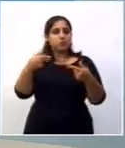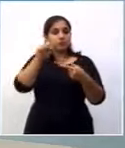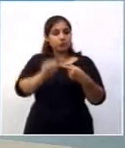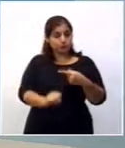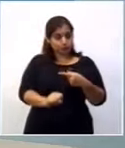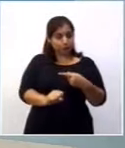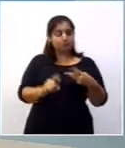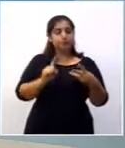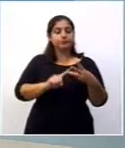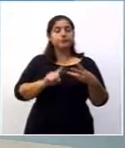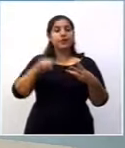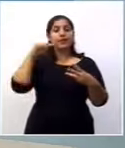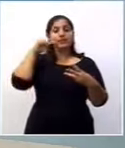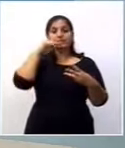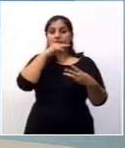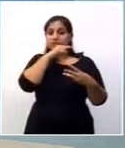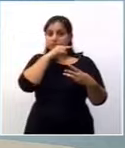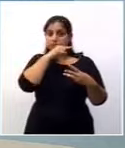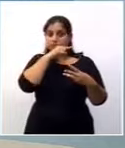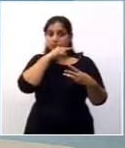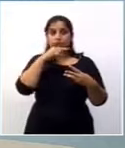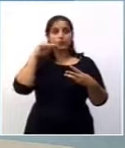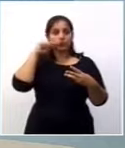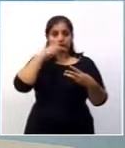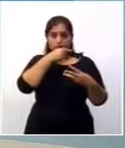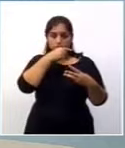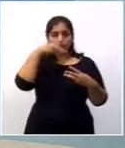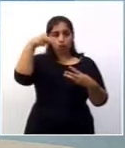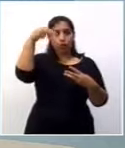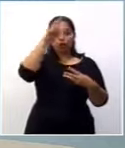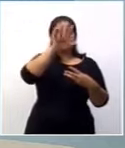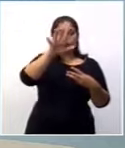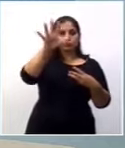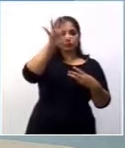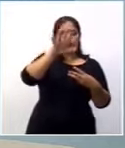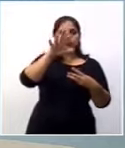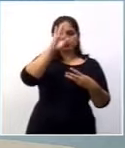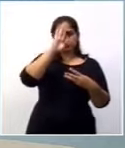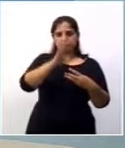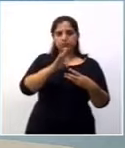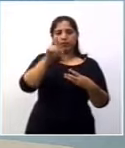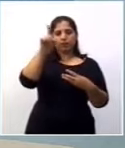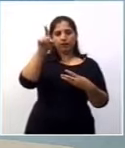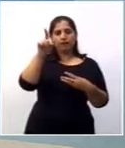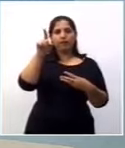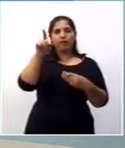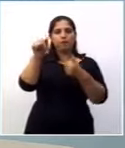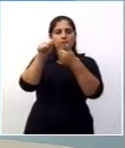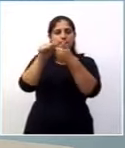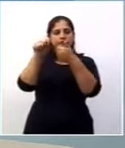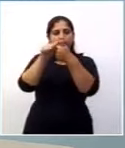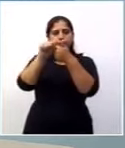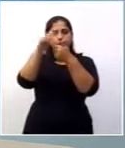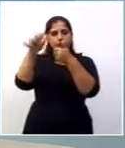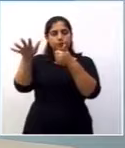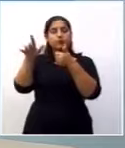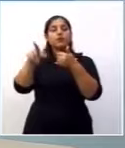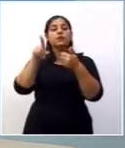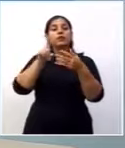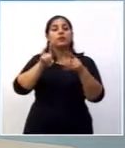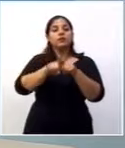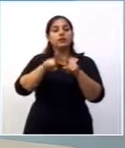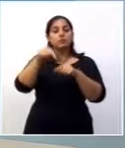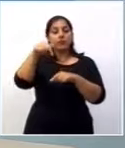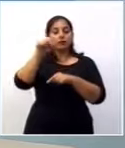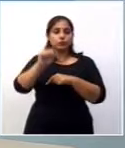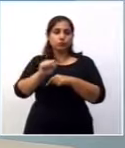a cana-de-açúcar na região nordeste, né? Principalmente na região ali costeira do Nordeste e também um pouquinho aqui